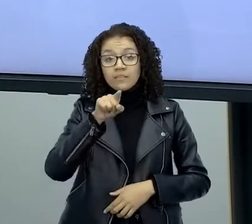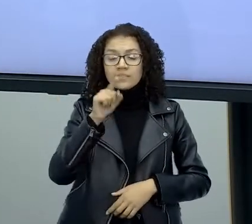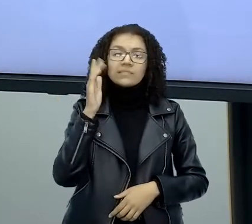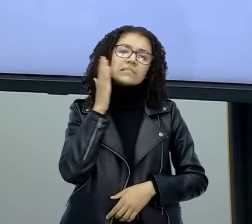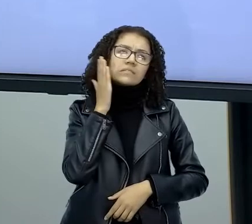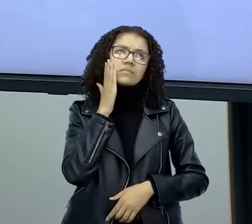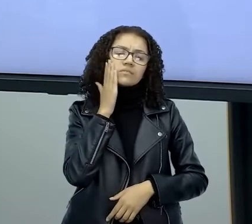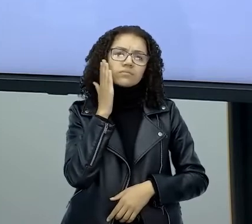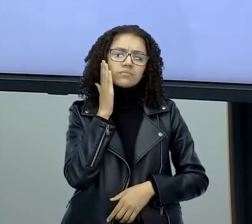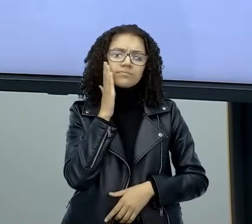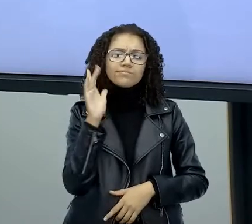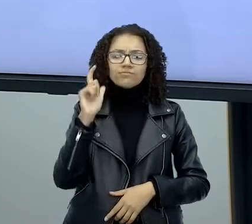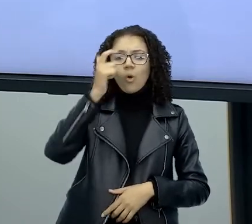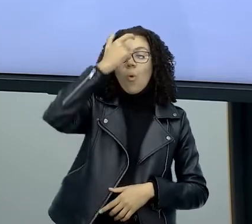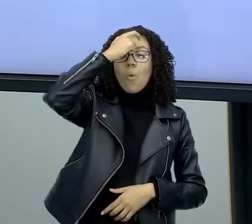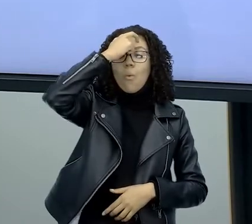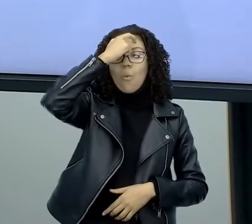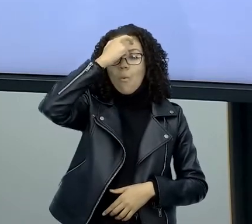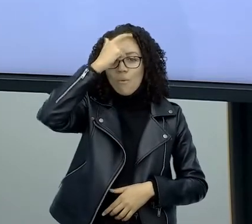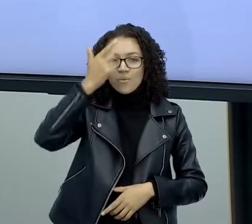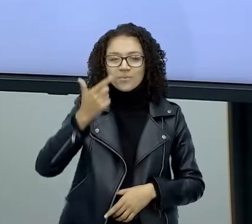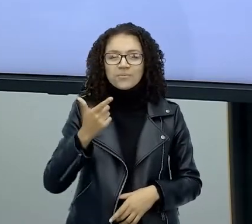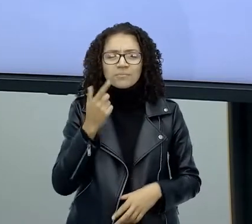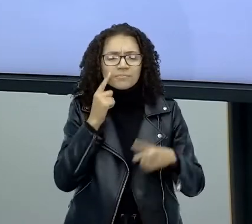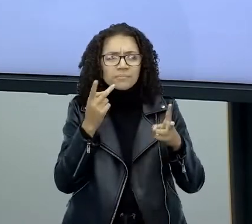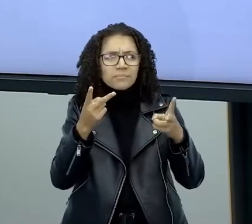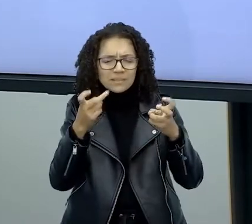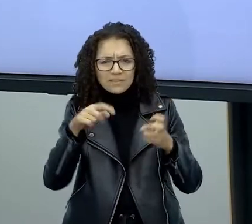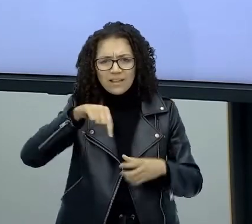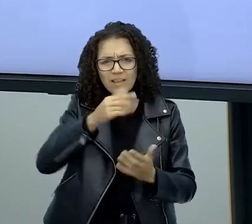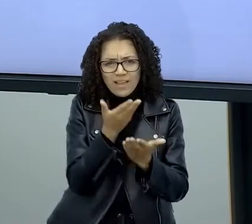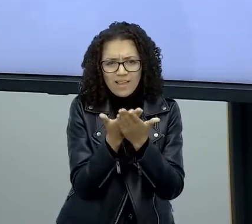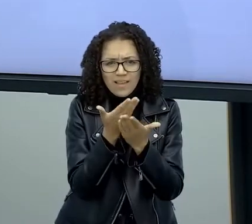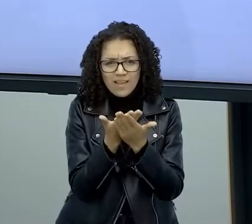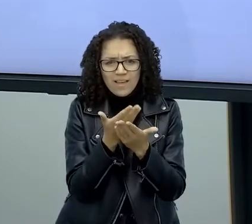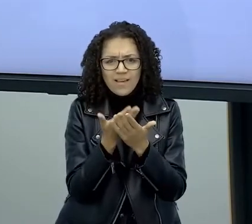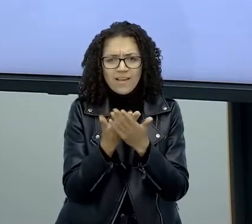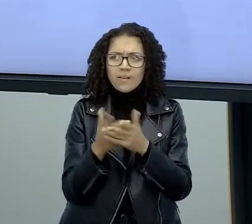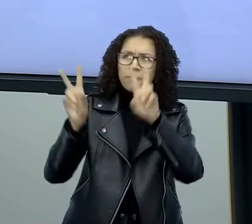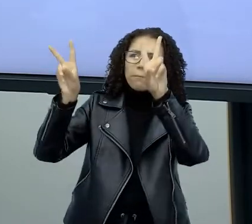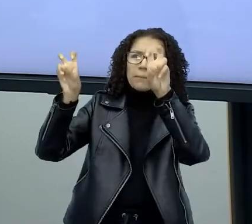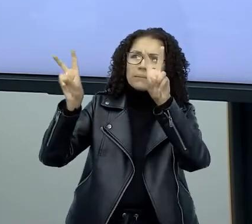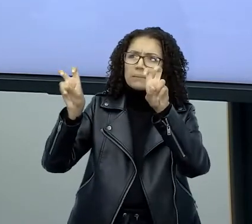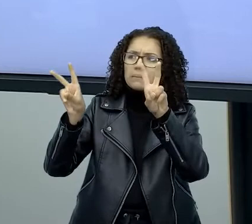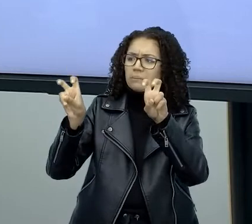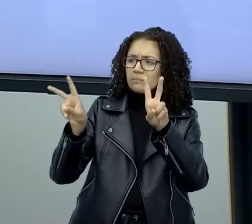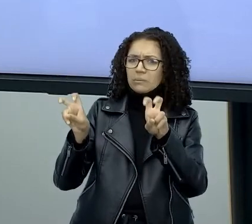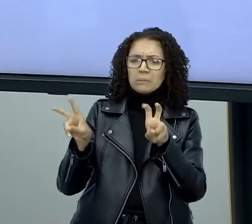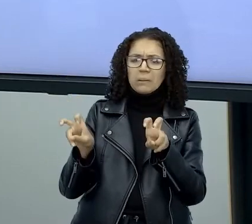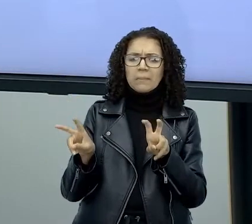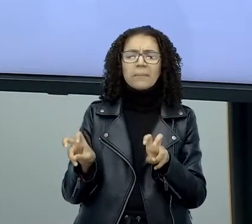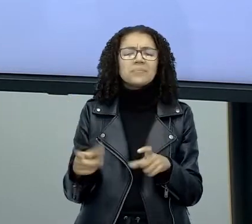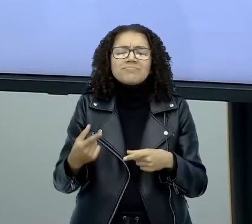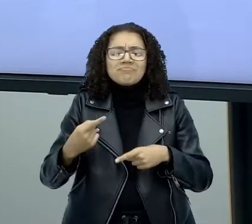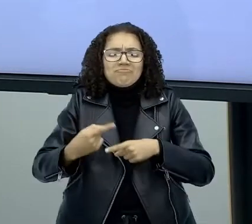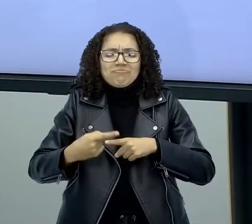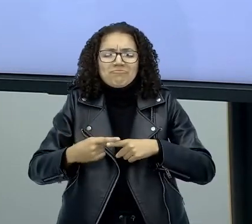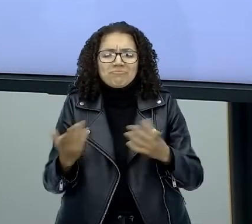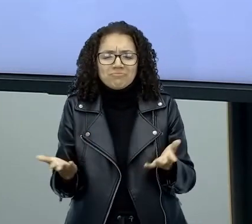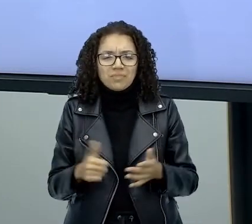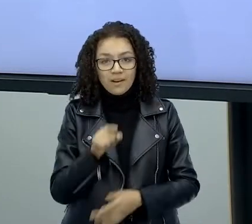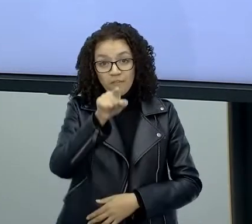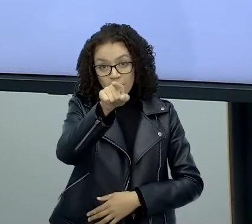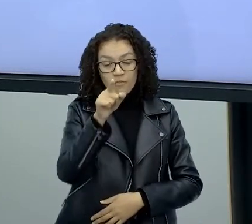começar a pensar. Vocês perceberam que a nossa aula... Por que eu trouxe essa gama de material para vocês olharem, né? Para que vocês